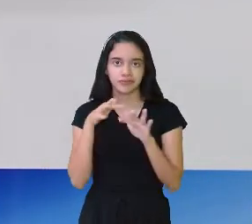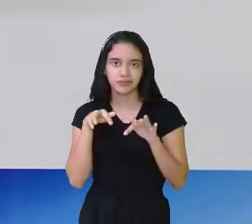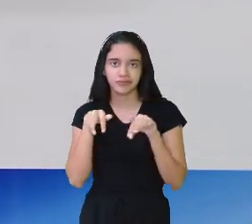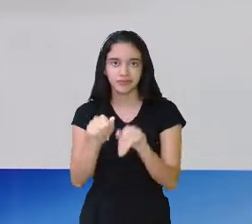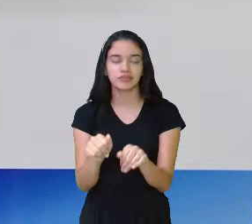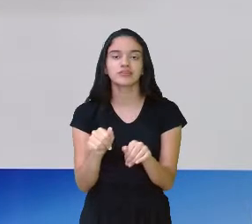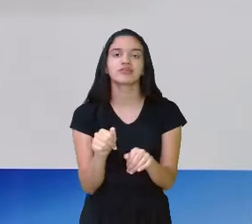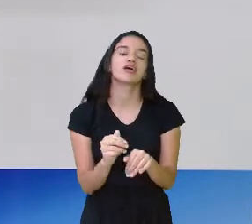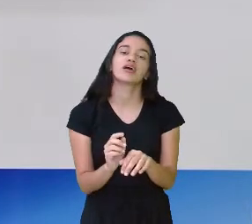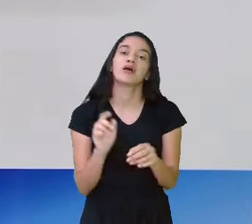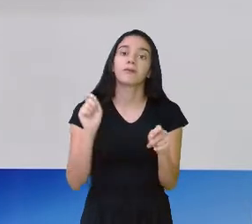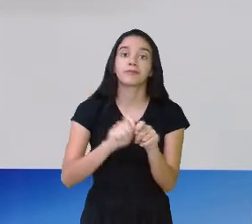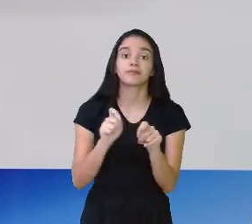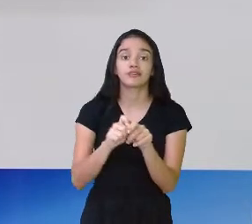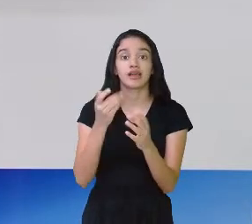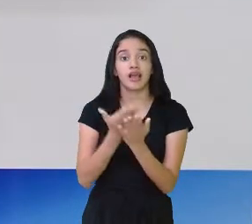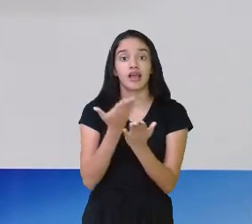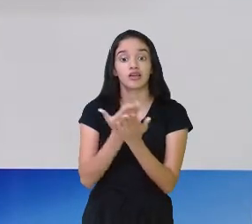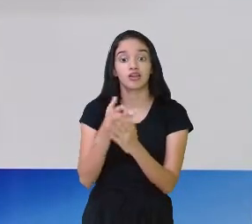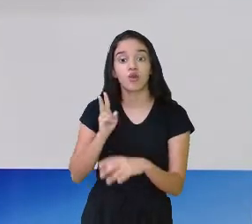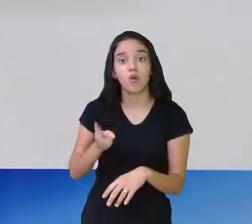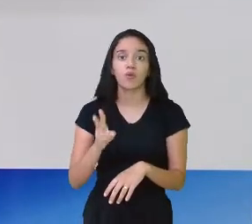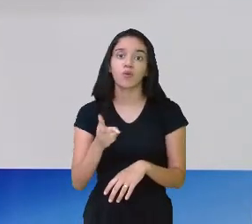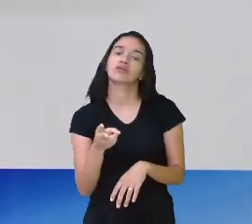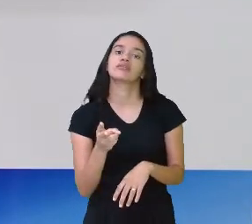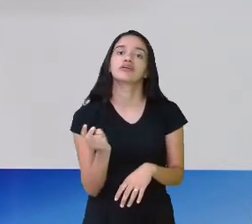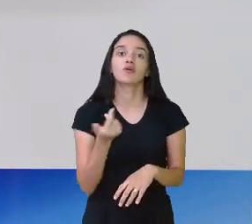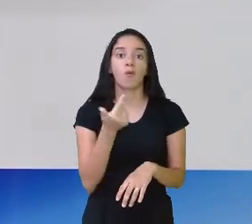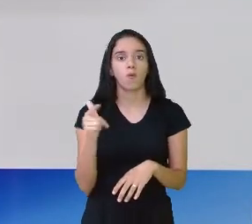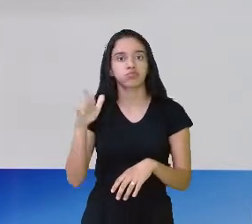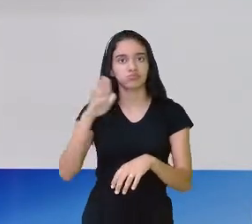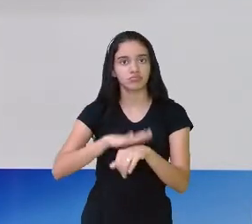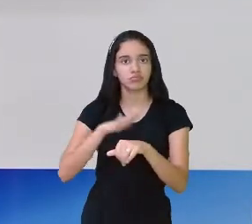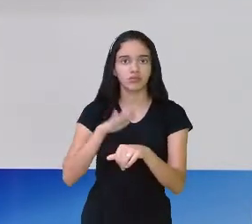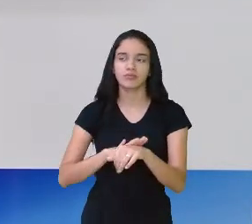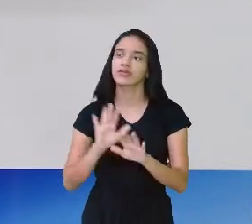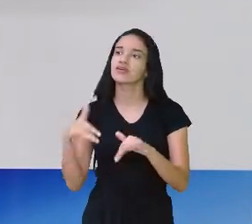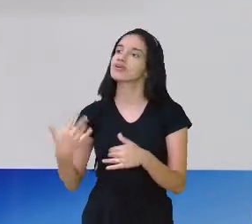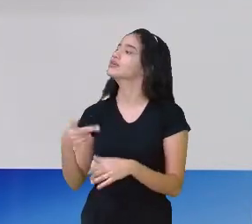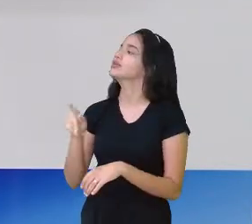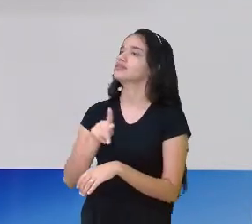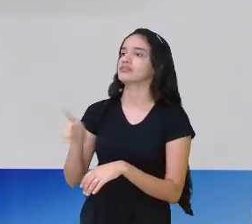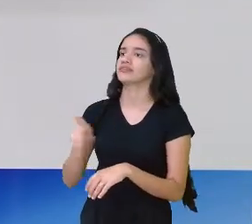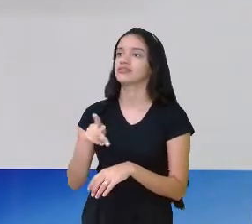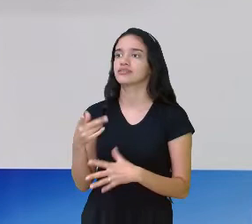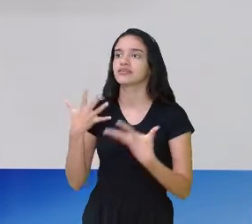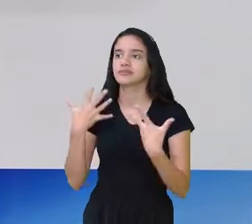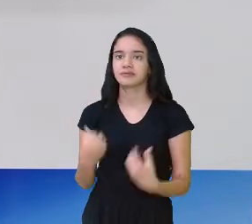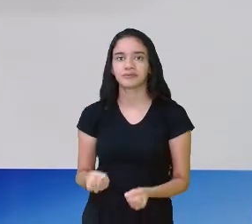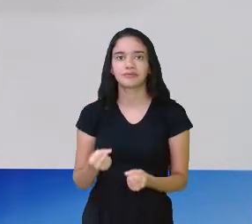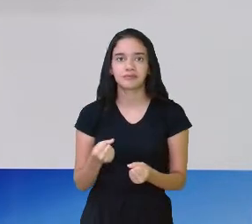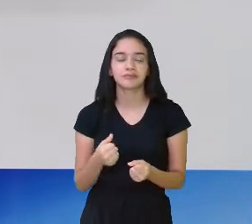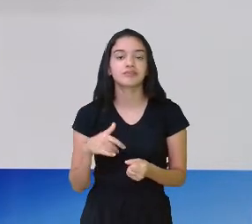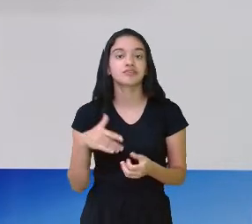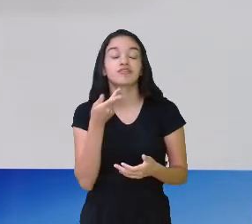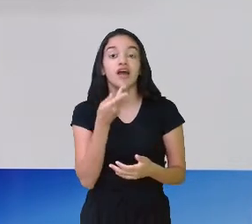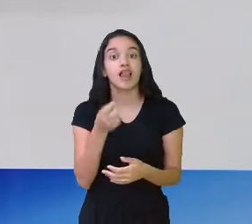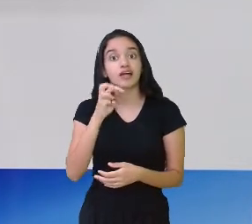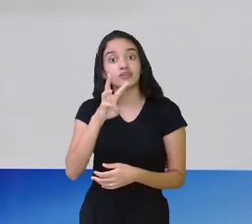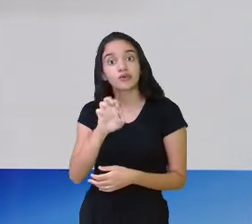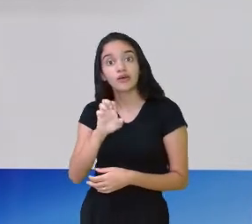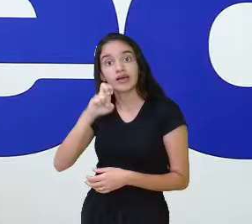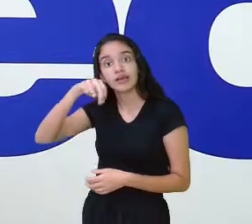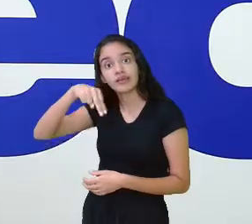deixar para fazer essa aula, continuar essa aula em outro momento. Gini, e aí, vamos falar do Ensine?